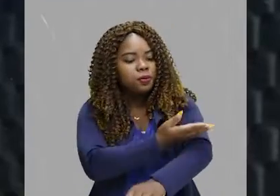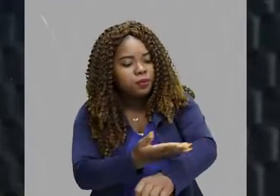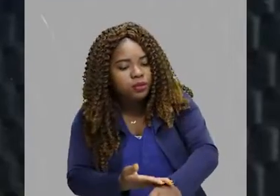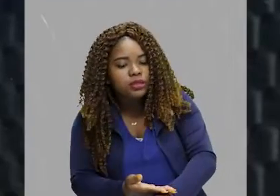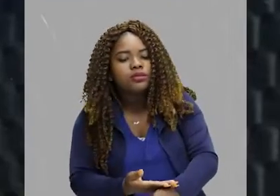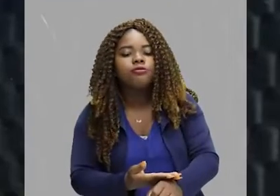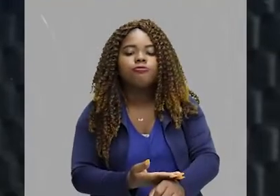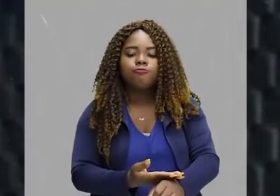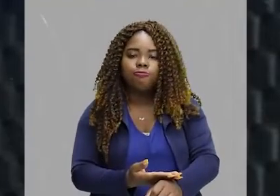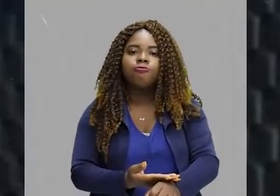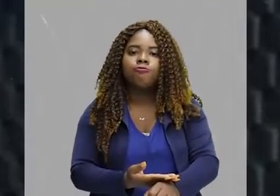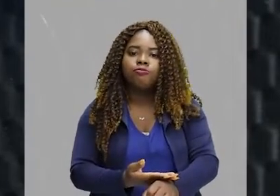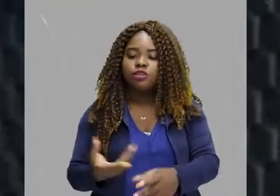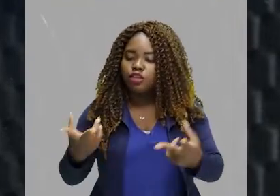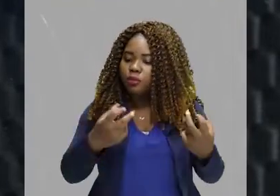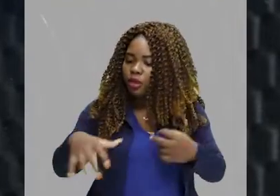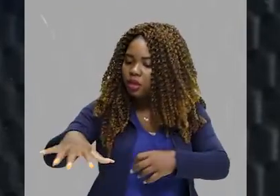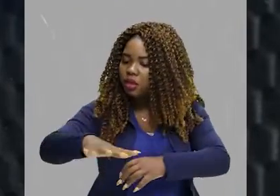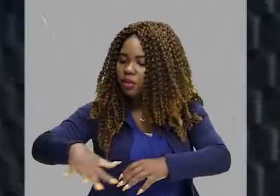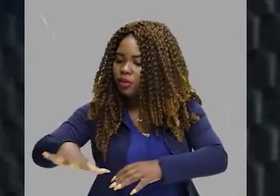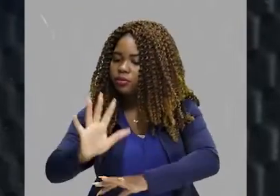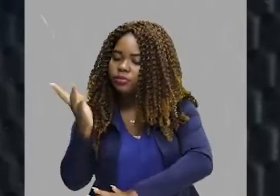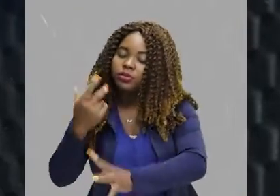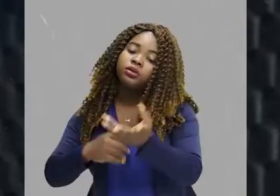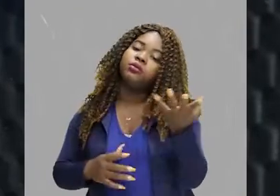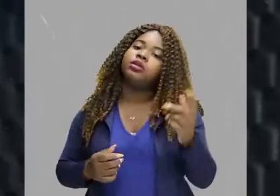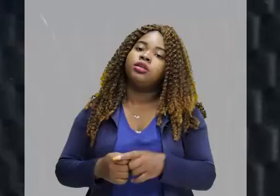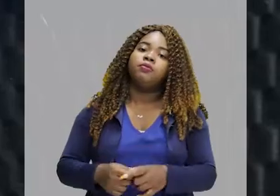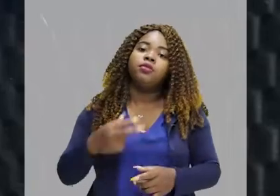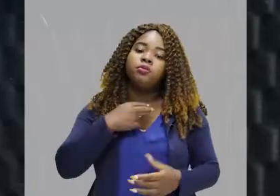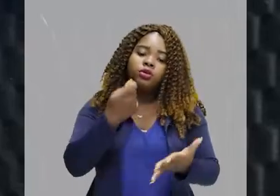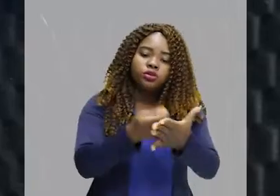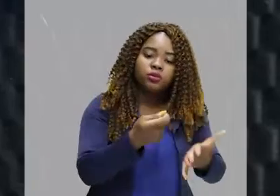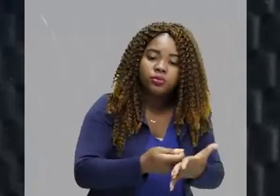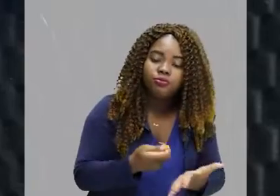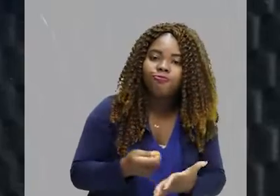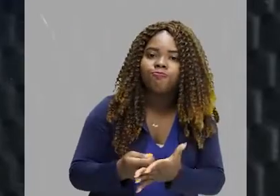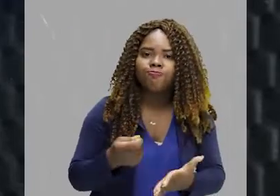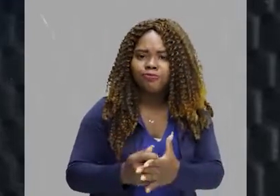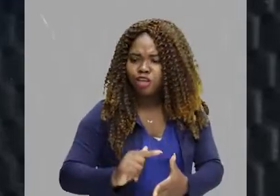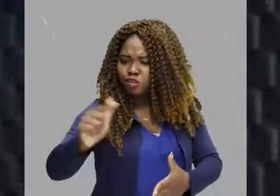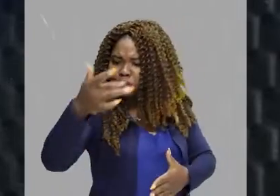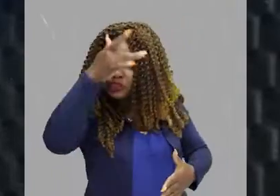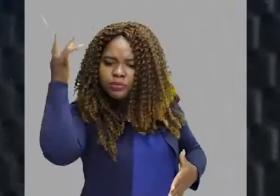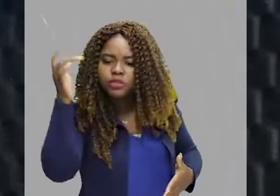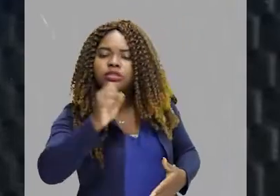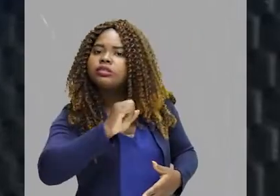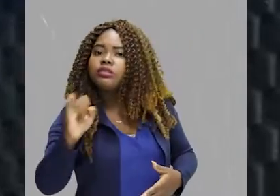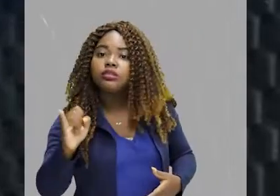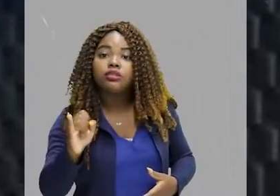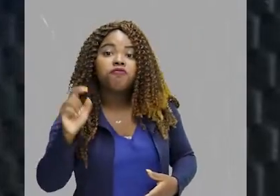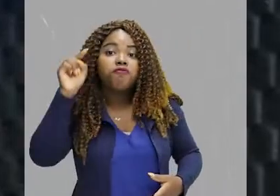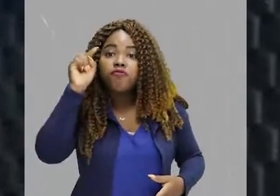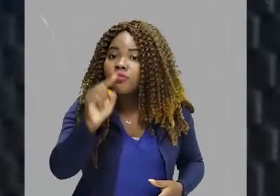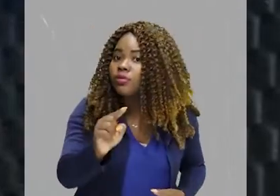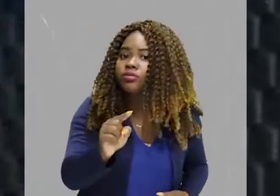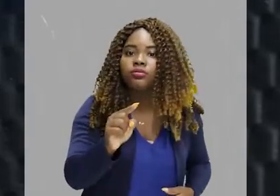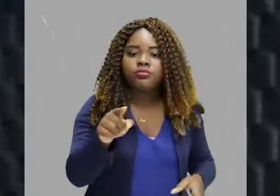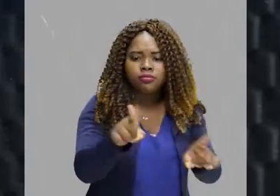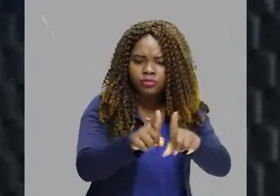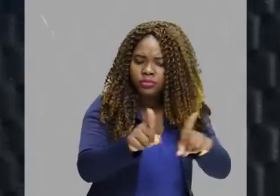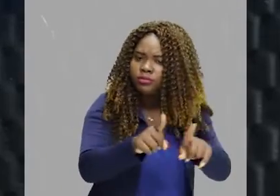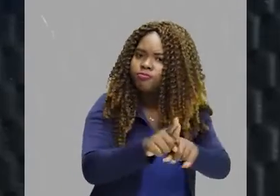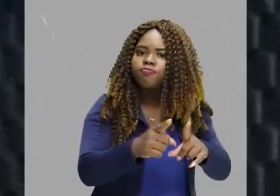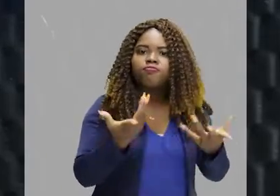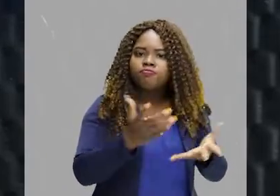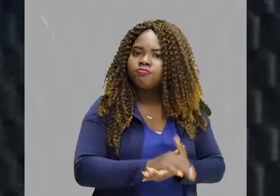meio ambiente. Porque não adianta você cobrar se você não faz a sua parte. Aí tu fala assim para mim, professor, mas será que